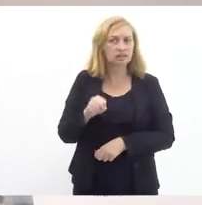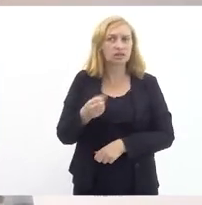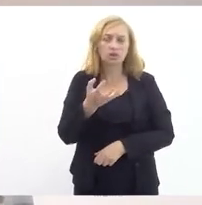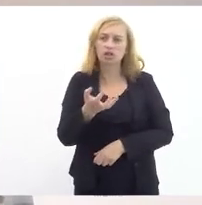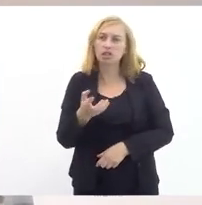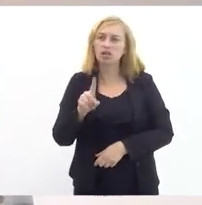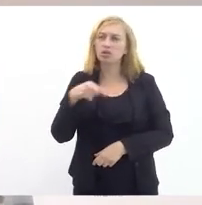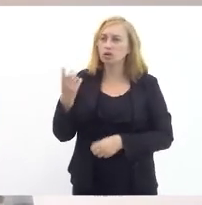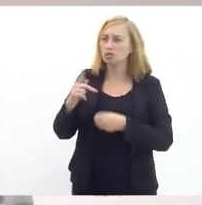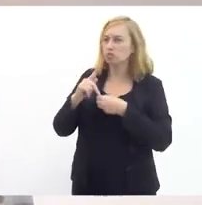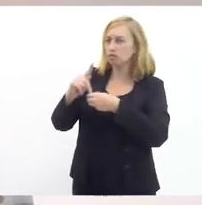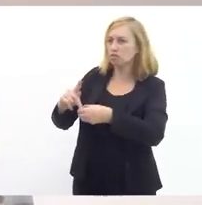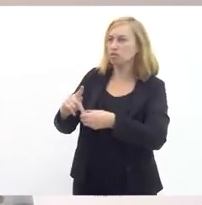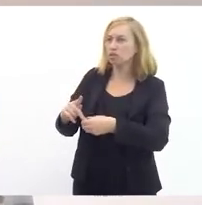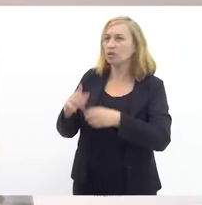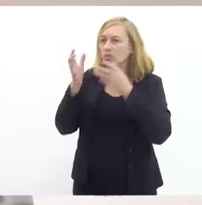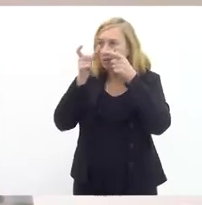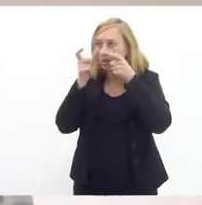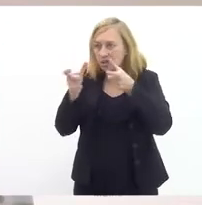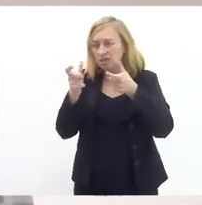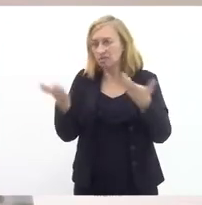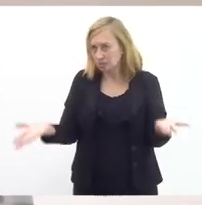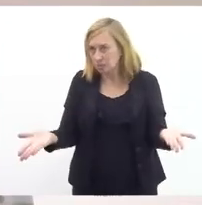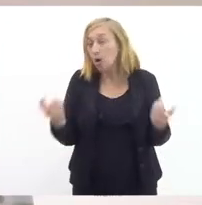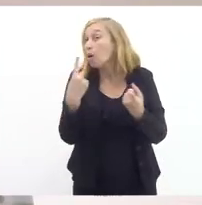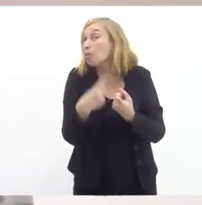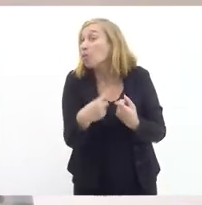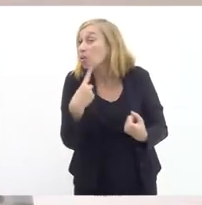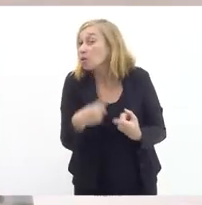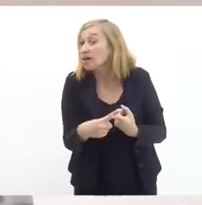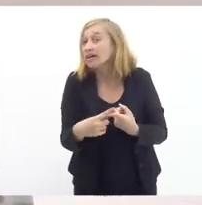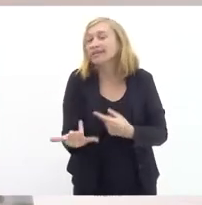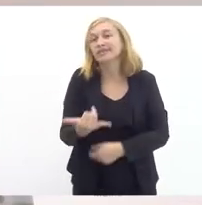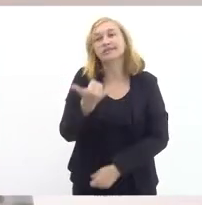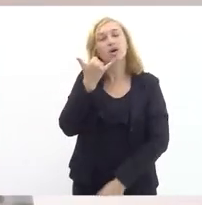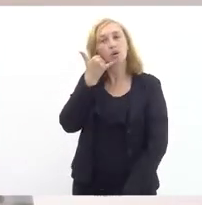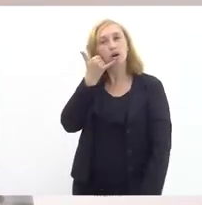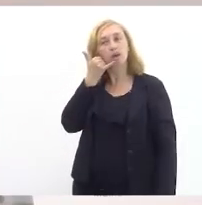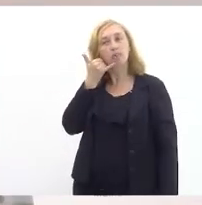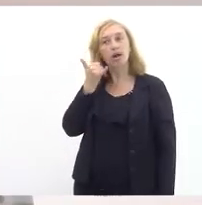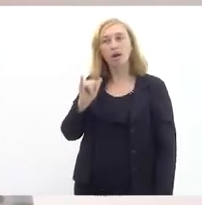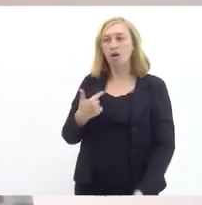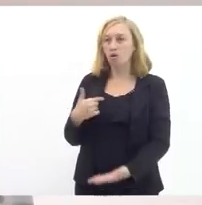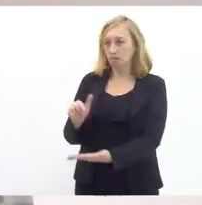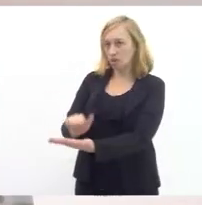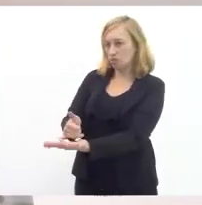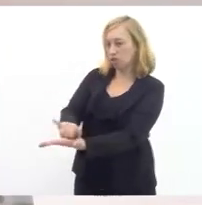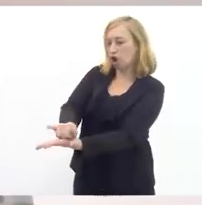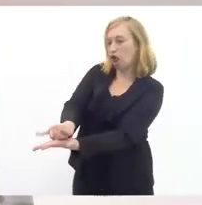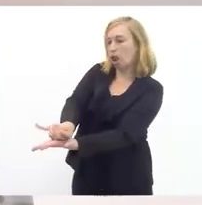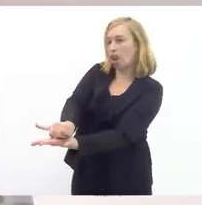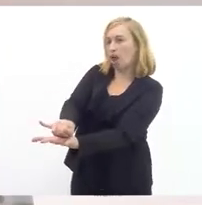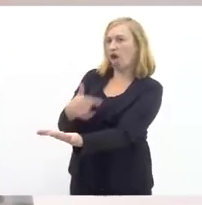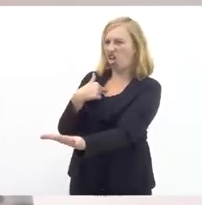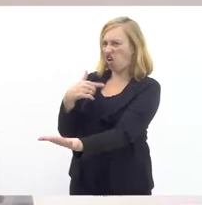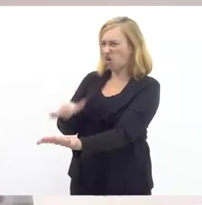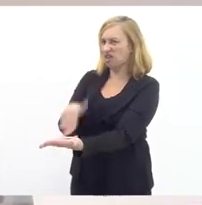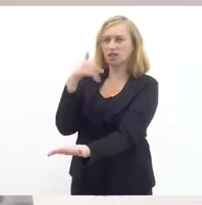nosso procurador prestasse atenção, porque o celular está tocando o meu, eu não atendo, está